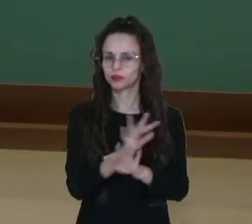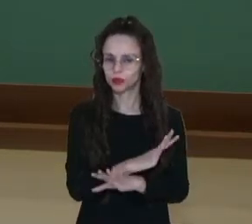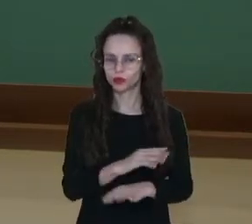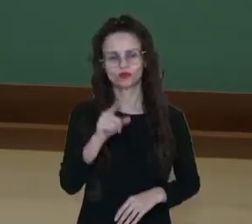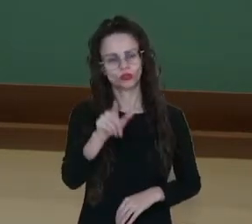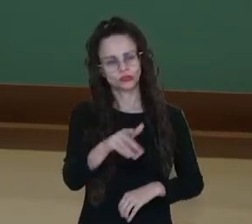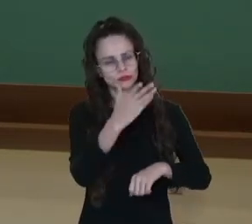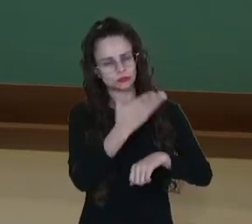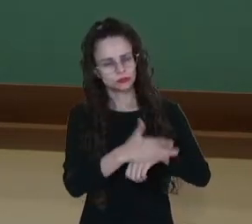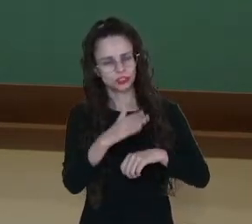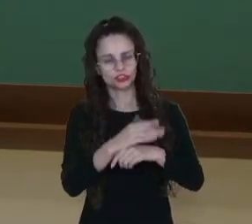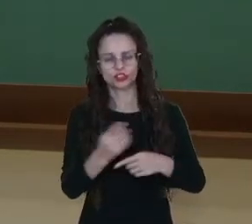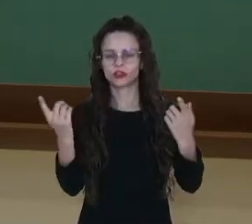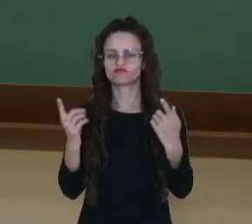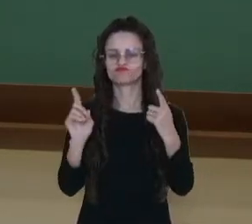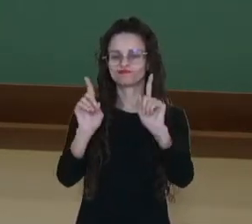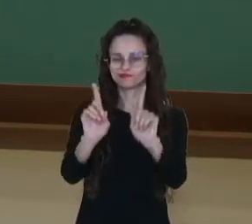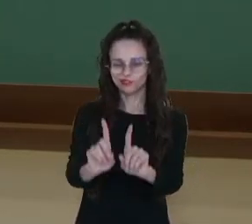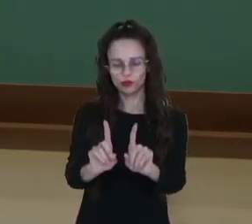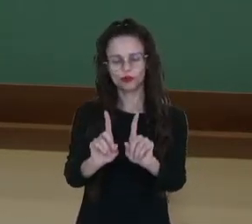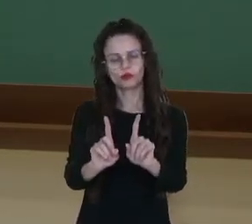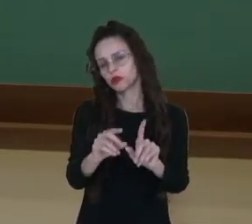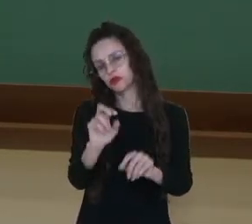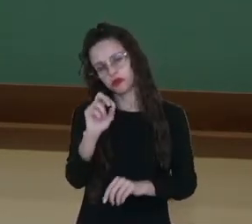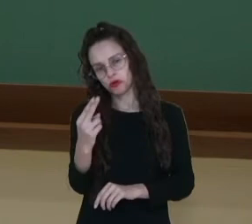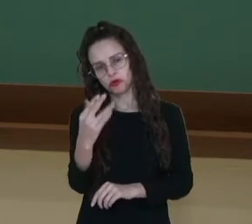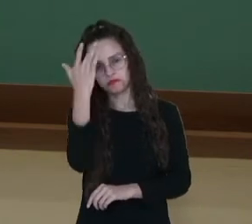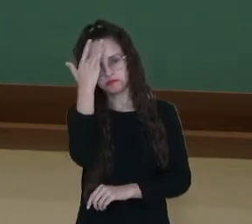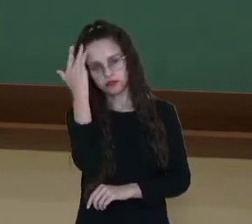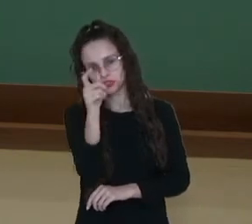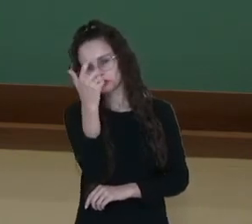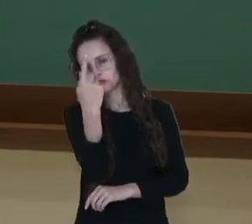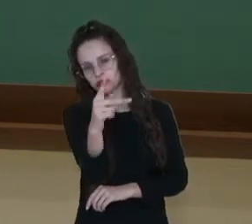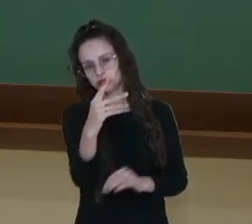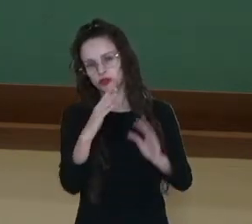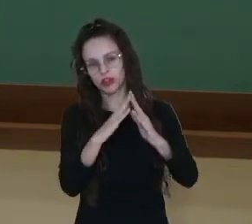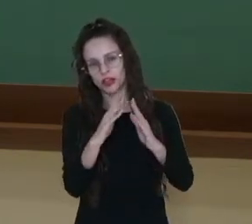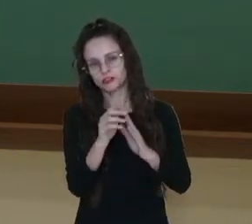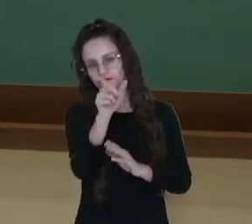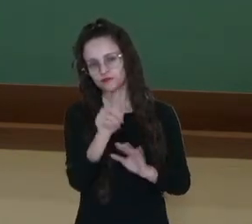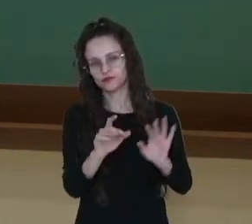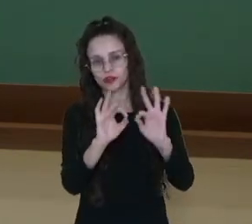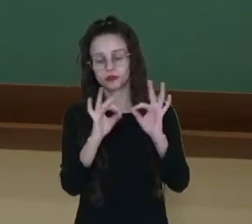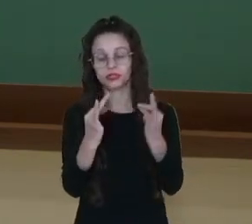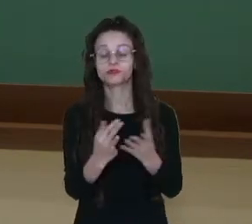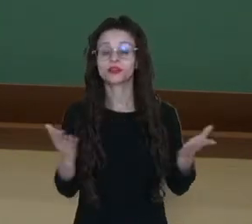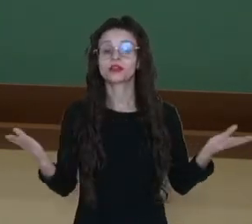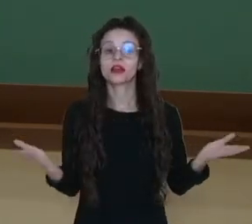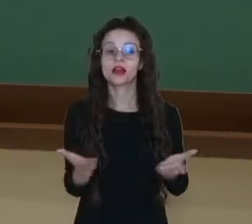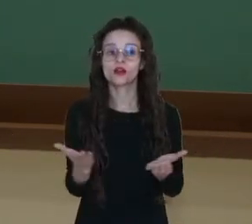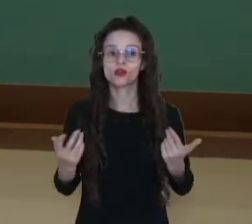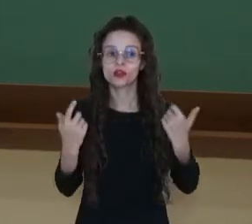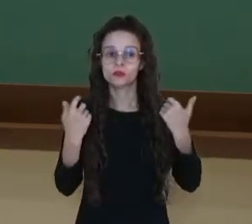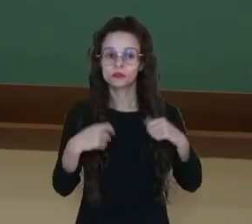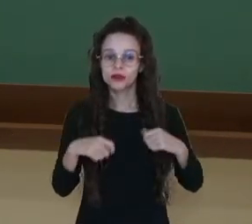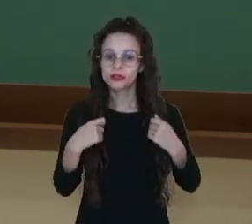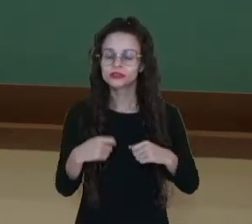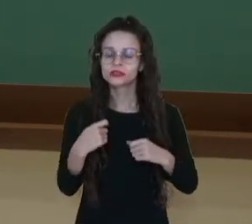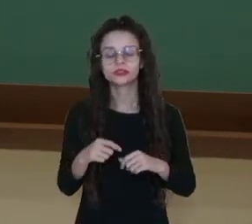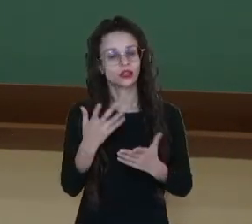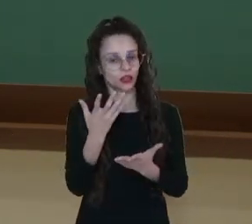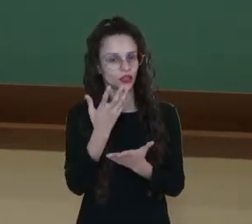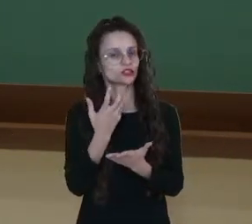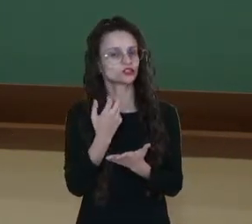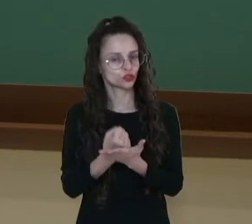com a sua dupla, com o seu colega ou com alguém aí da sua família, chegou a hora de nós registrarmos, né, este